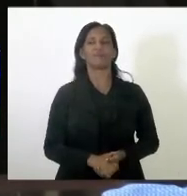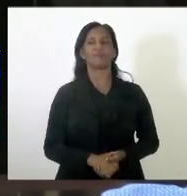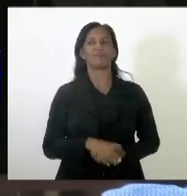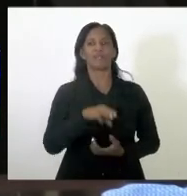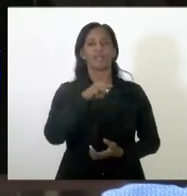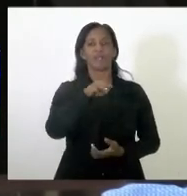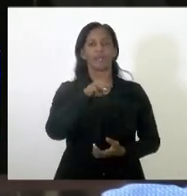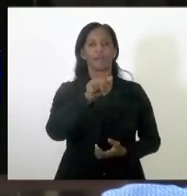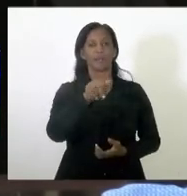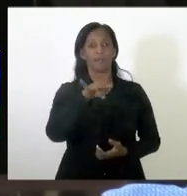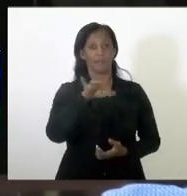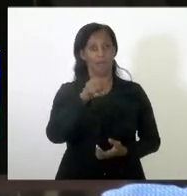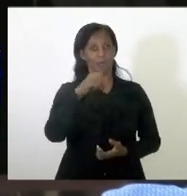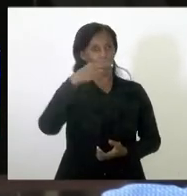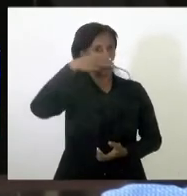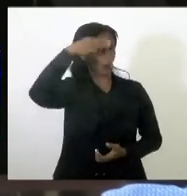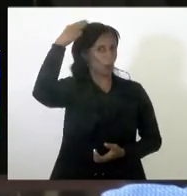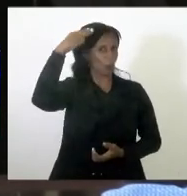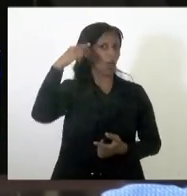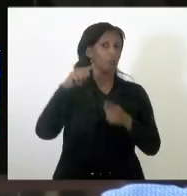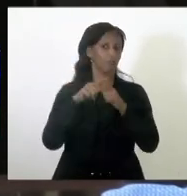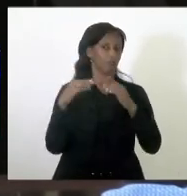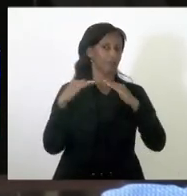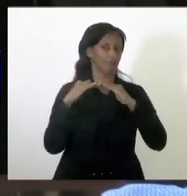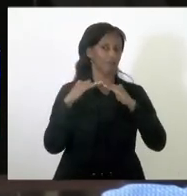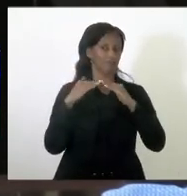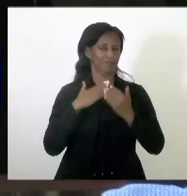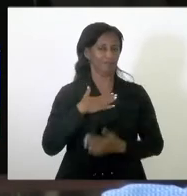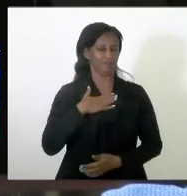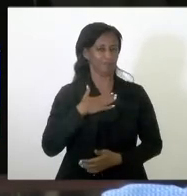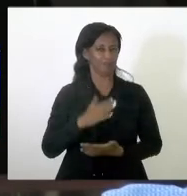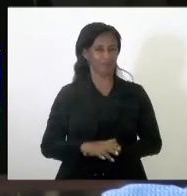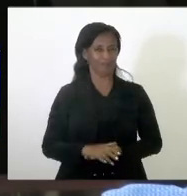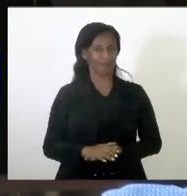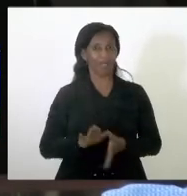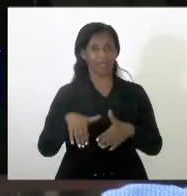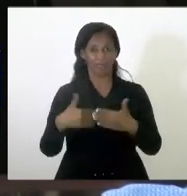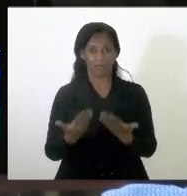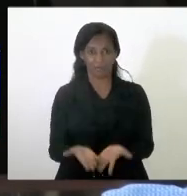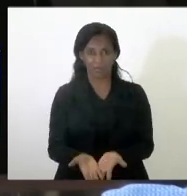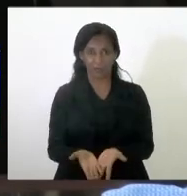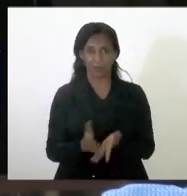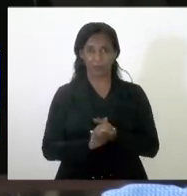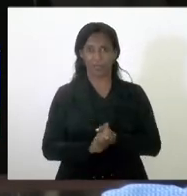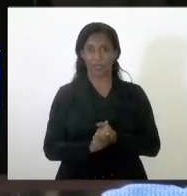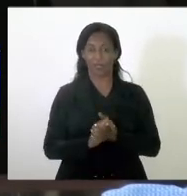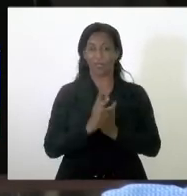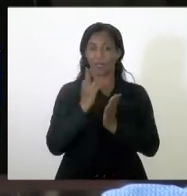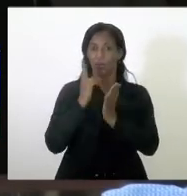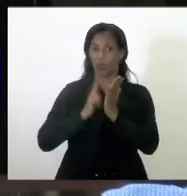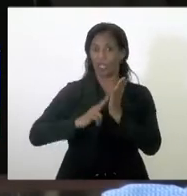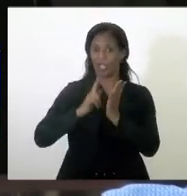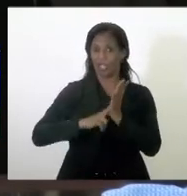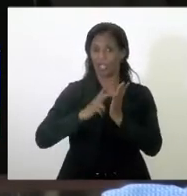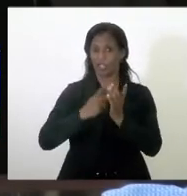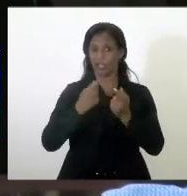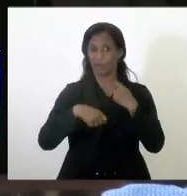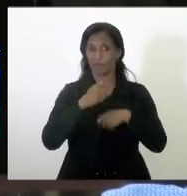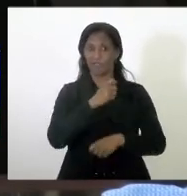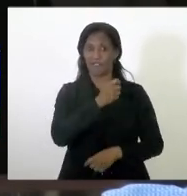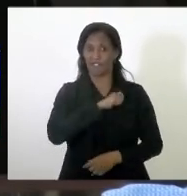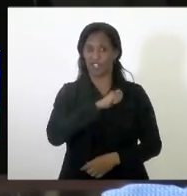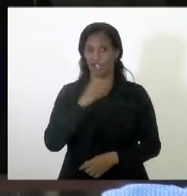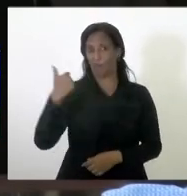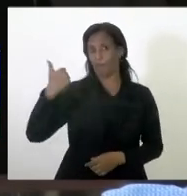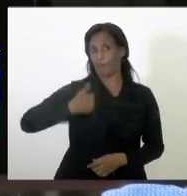Márcio Pacheco também concorde. Tanto é que no regime de recuperação fiscal